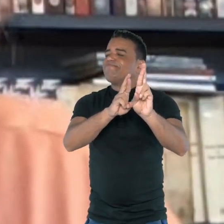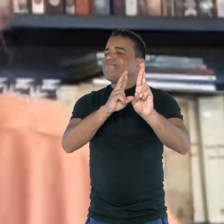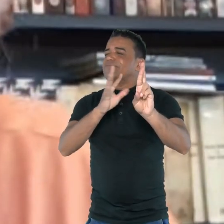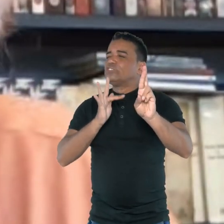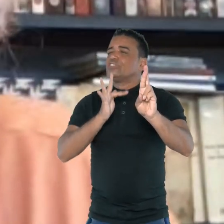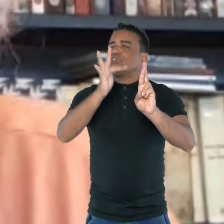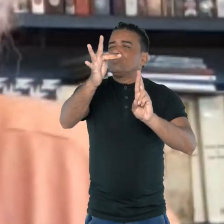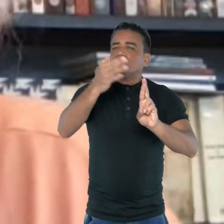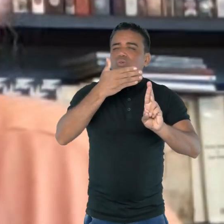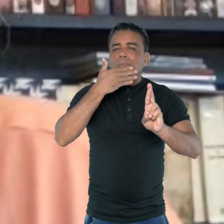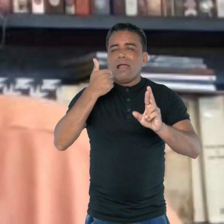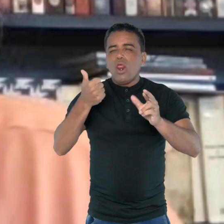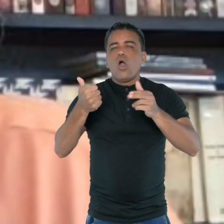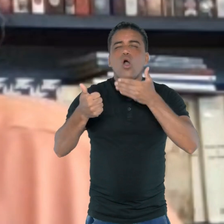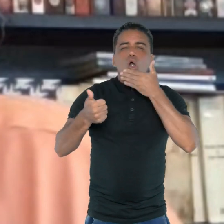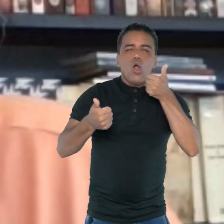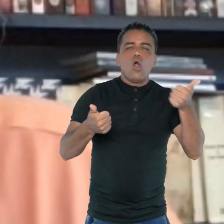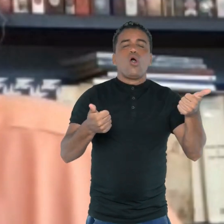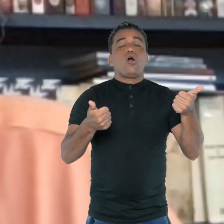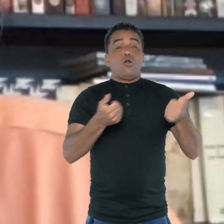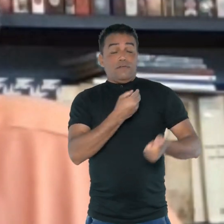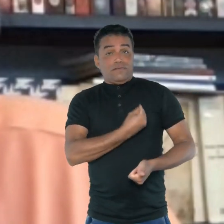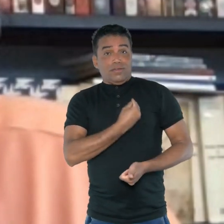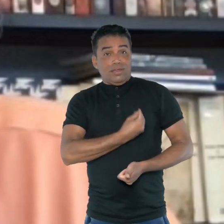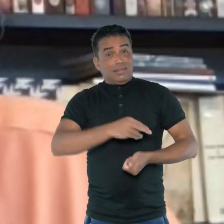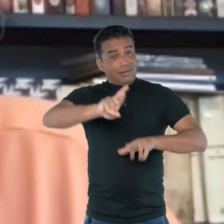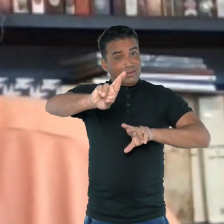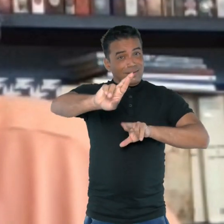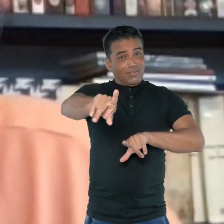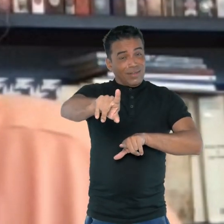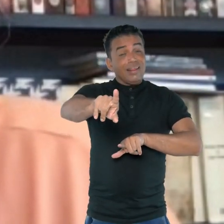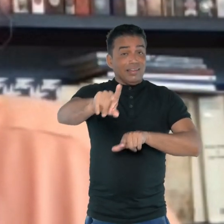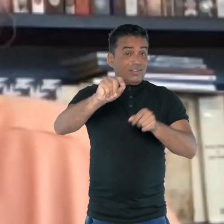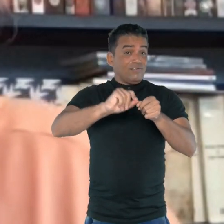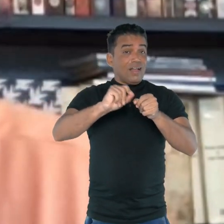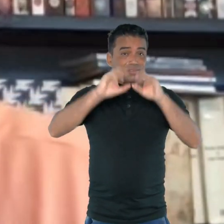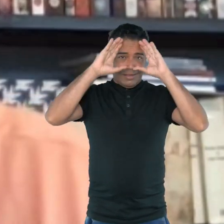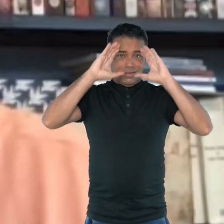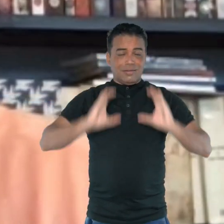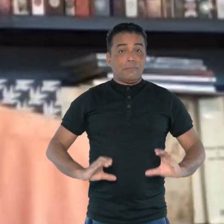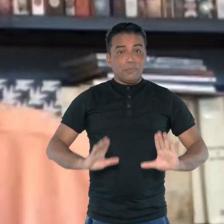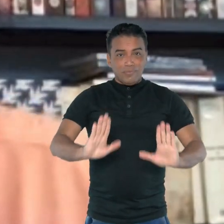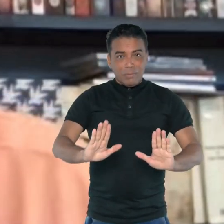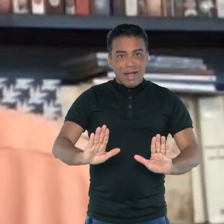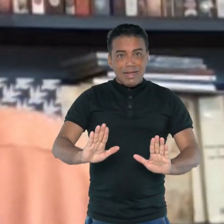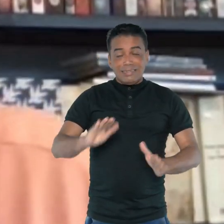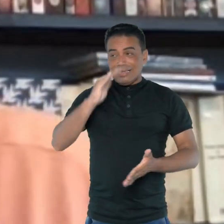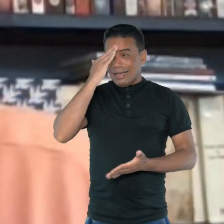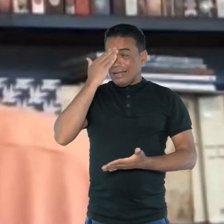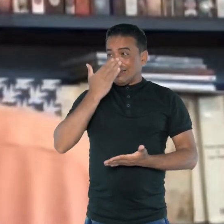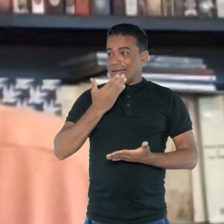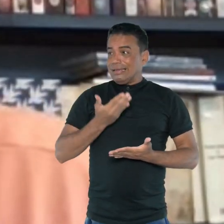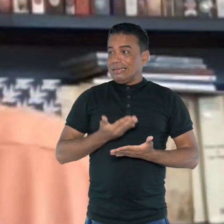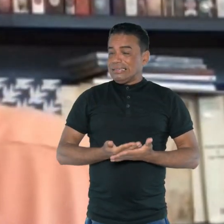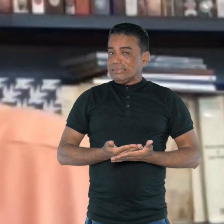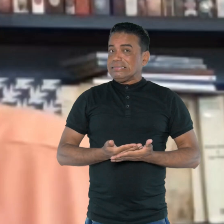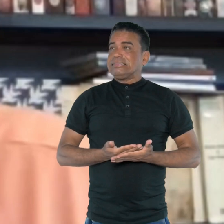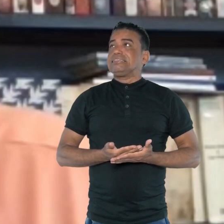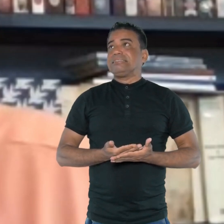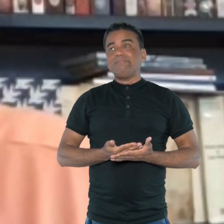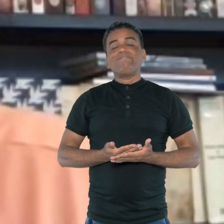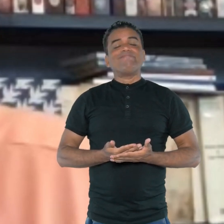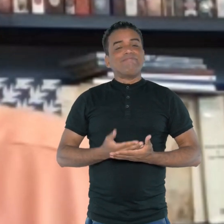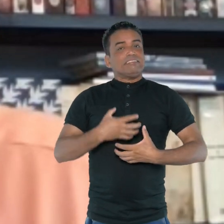fazer diferente, mas a crença sempre leva baques grandes.